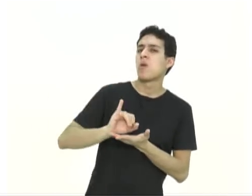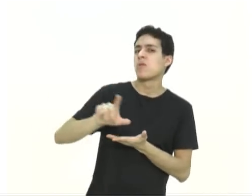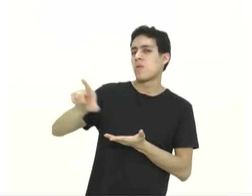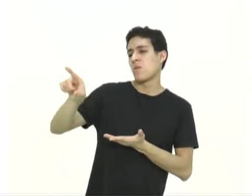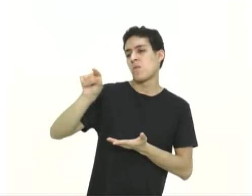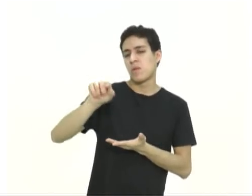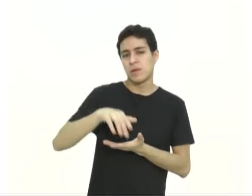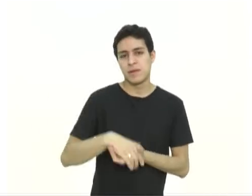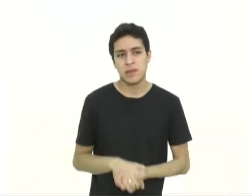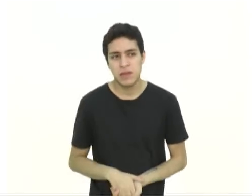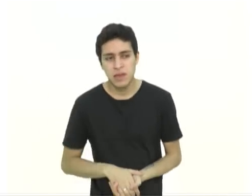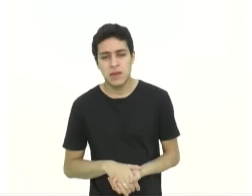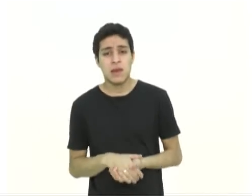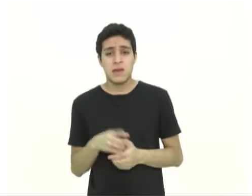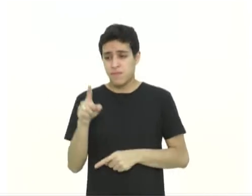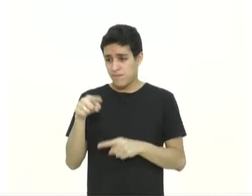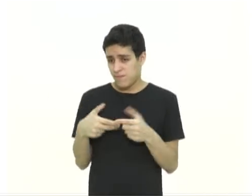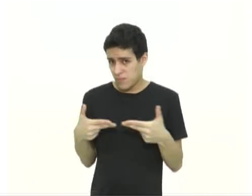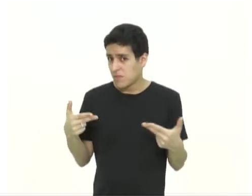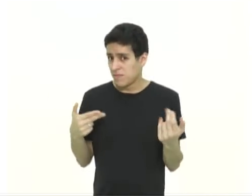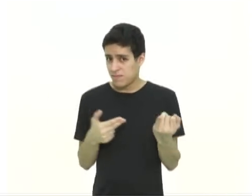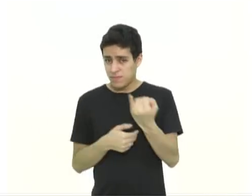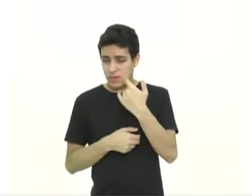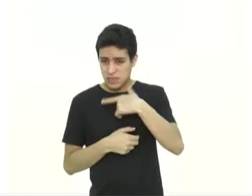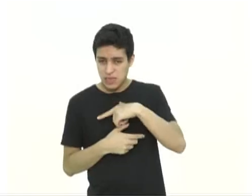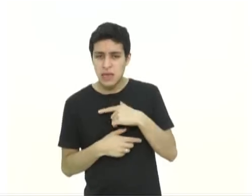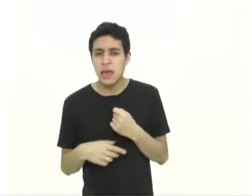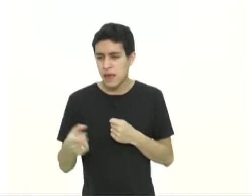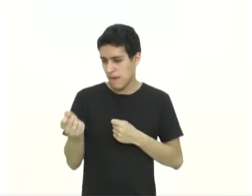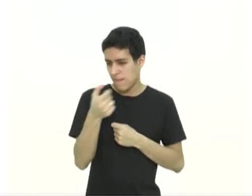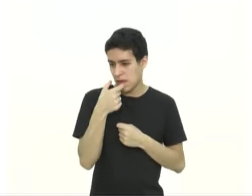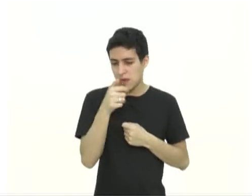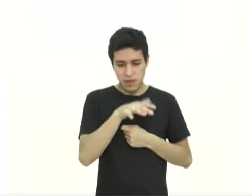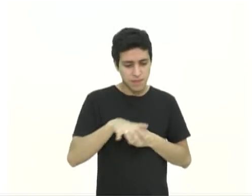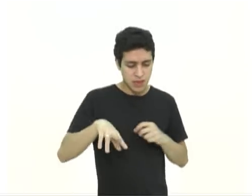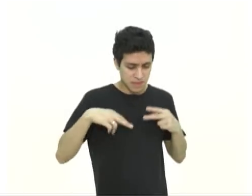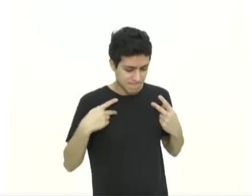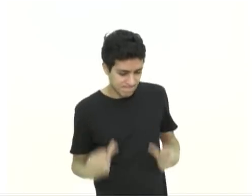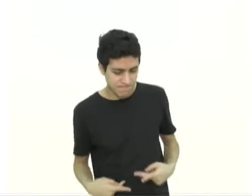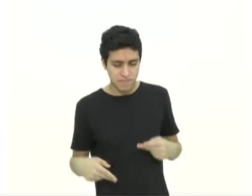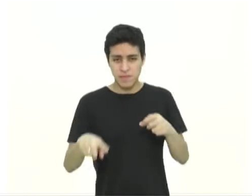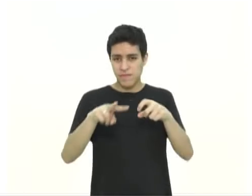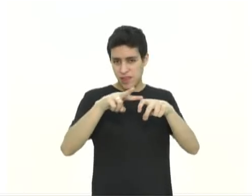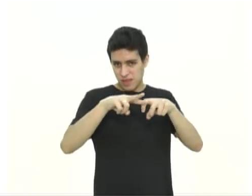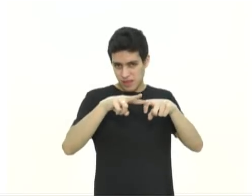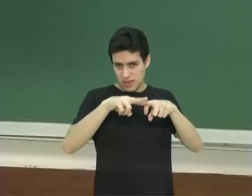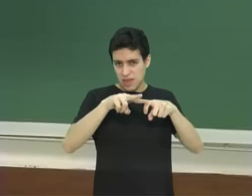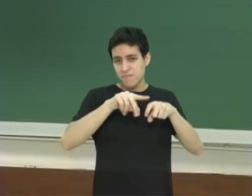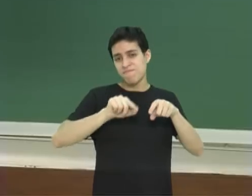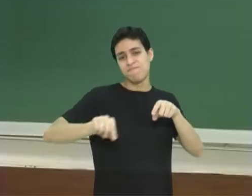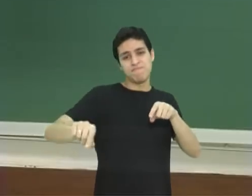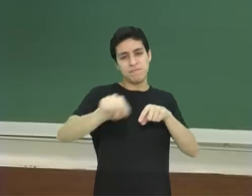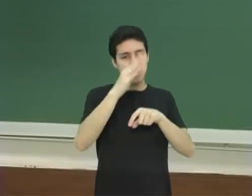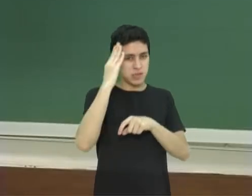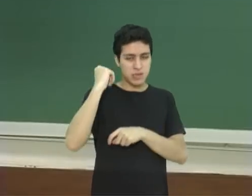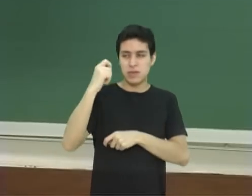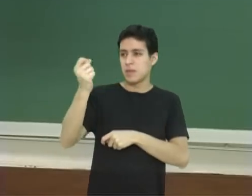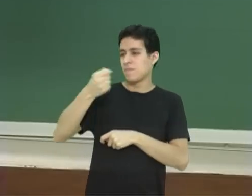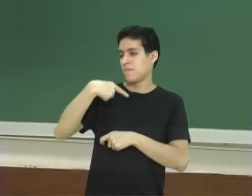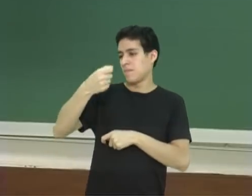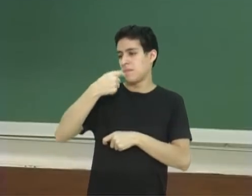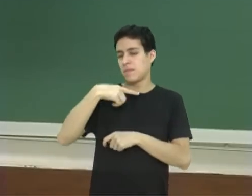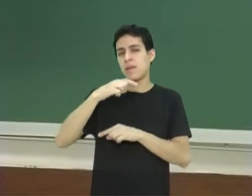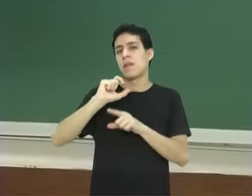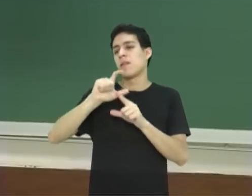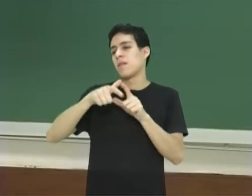alguns produtos importantes aqui. Medicamentos para medicina humana e veterinária. A gente sabe que os remédios